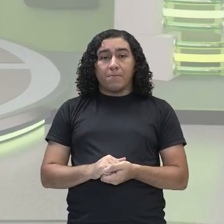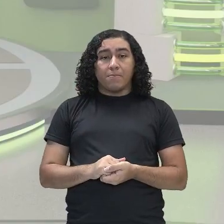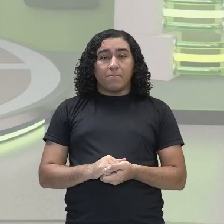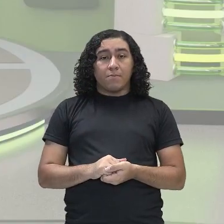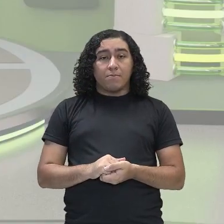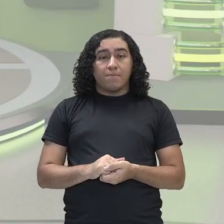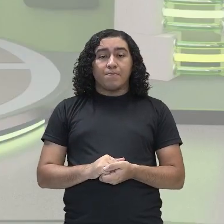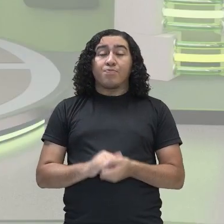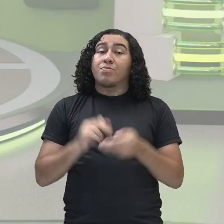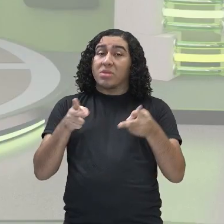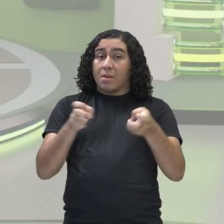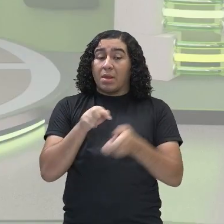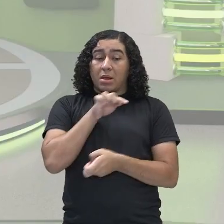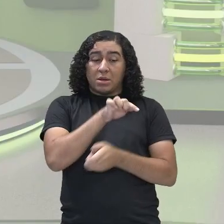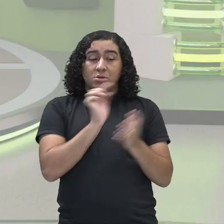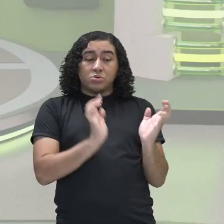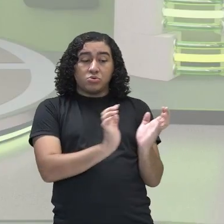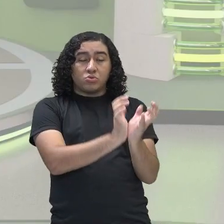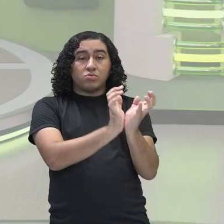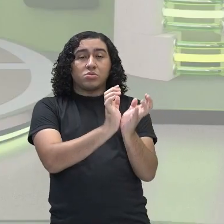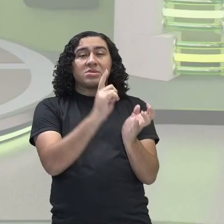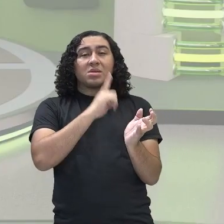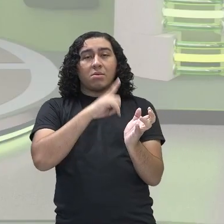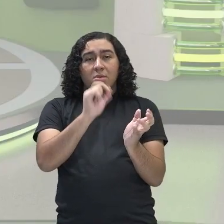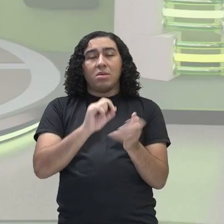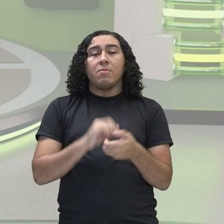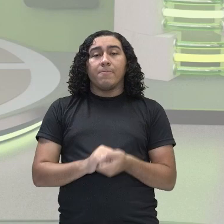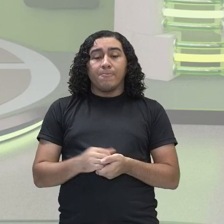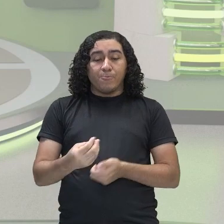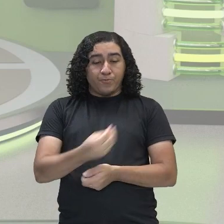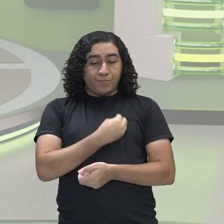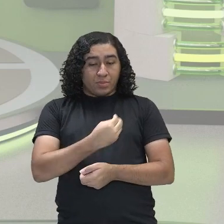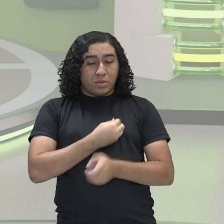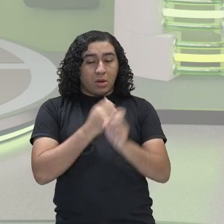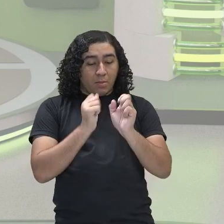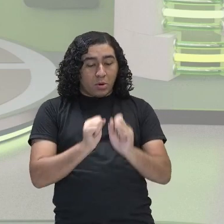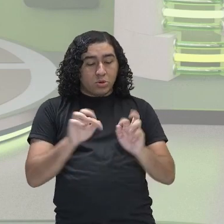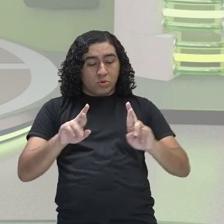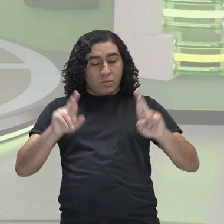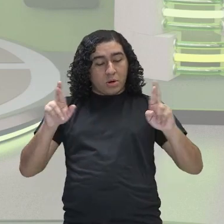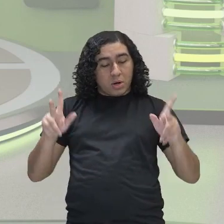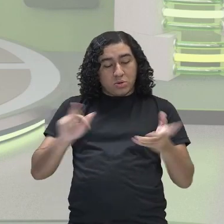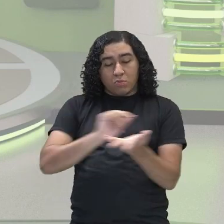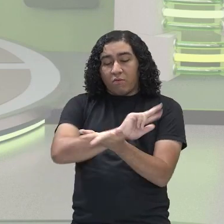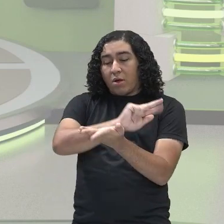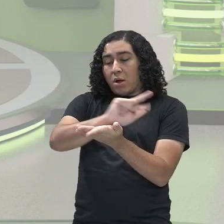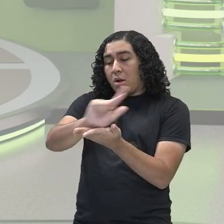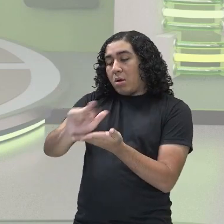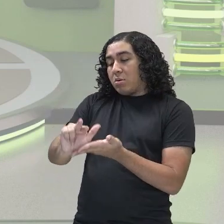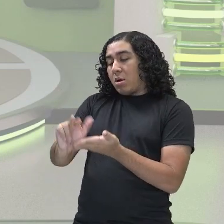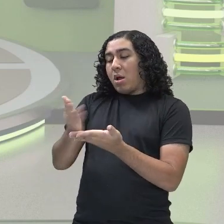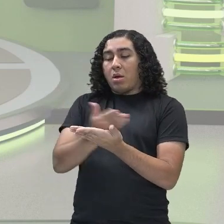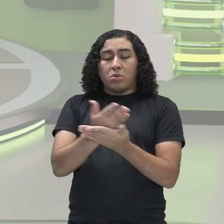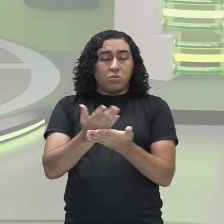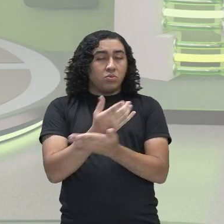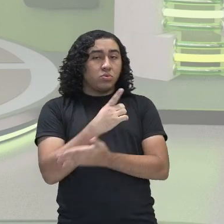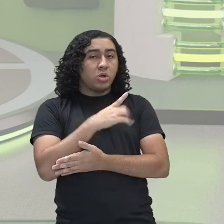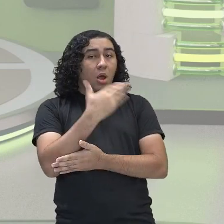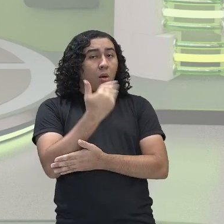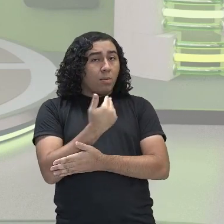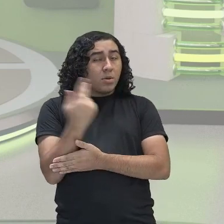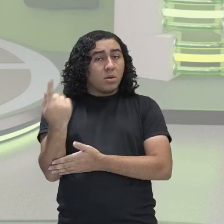observa aí que no reino protista a gente tem organismos que podem ser bastante diversos, né? Alguns heterótrofos,